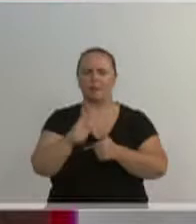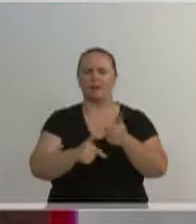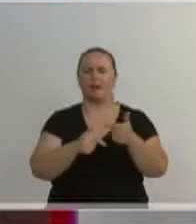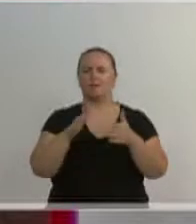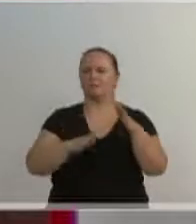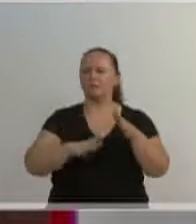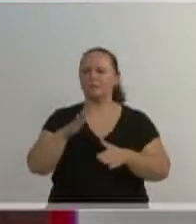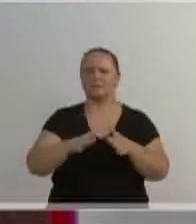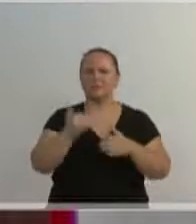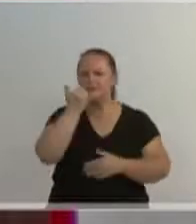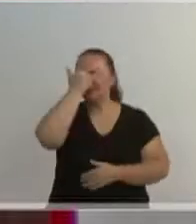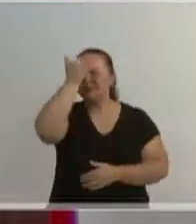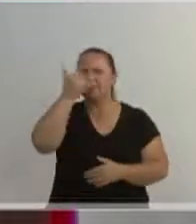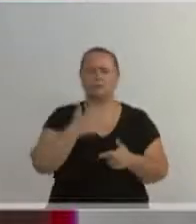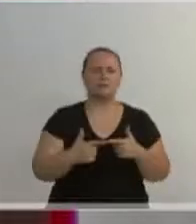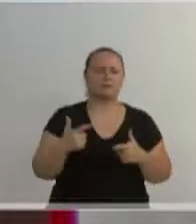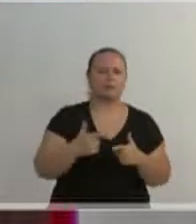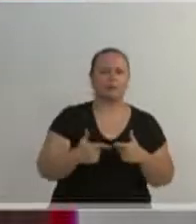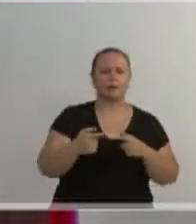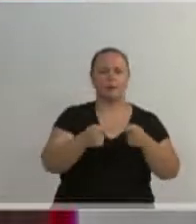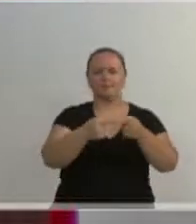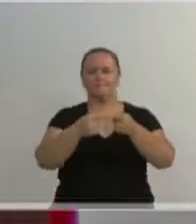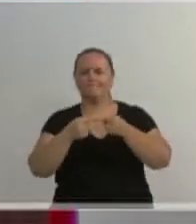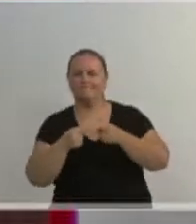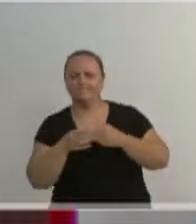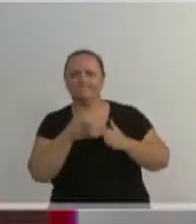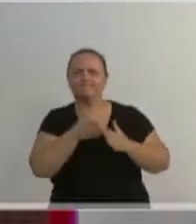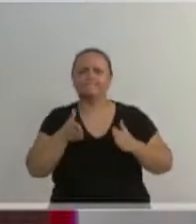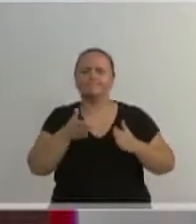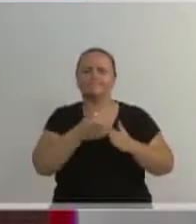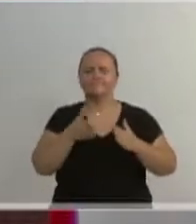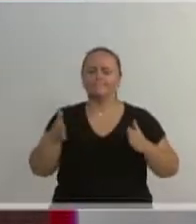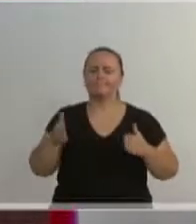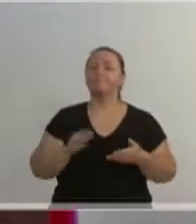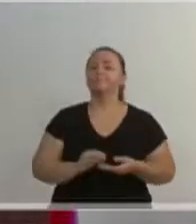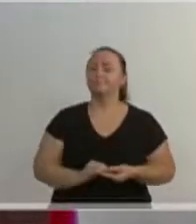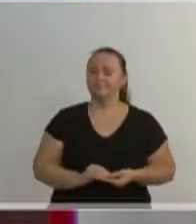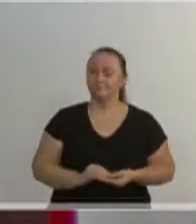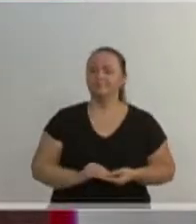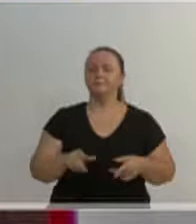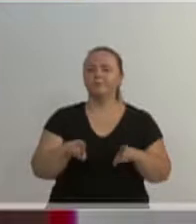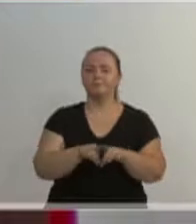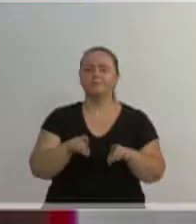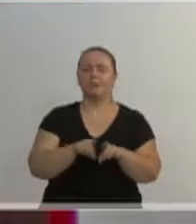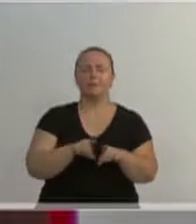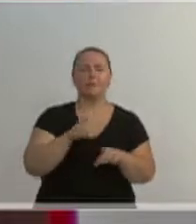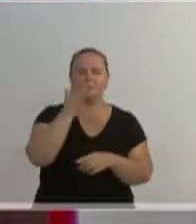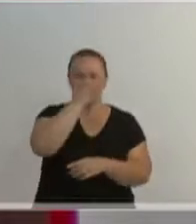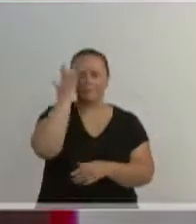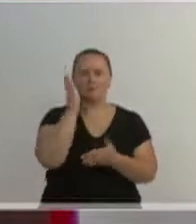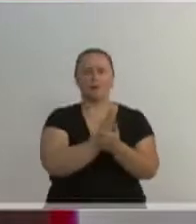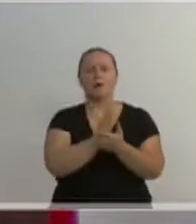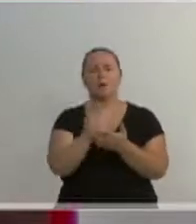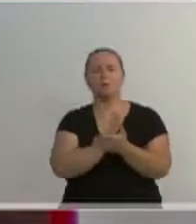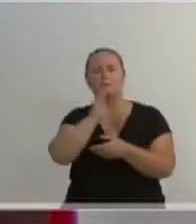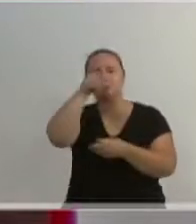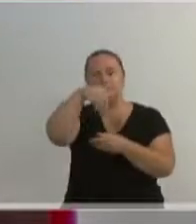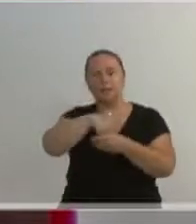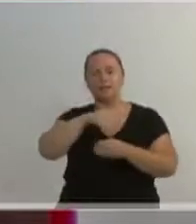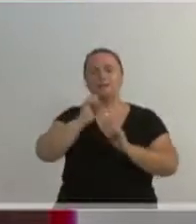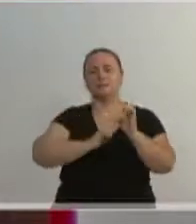afastadas por um determinado período e aqueles que muitas vezes não têm na sua empresa enfim